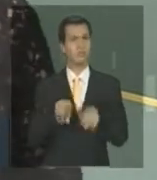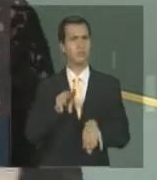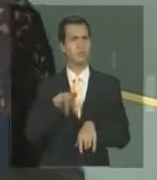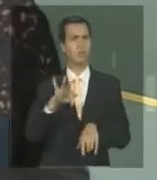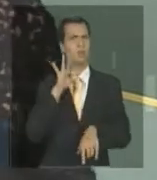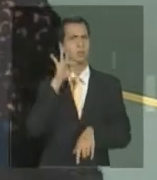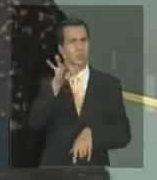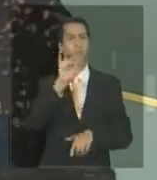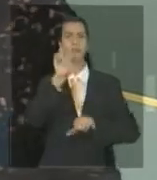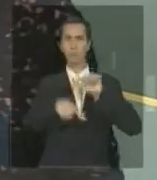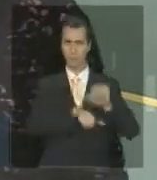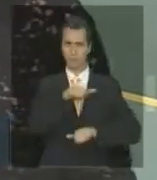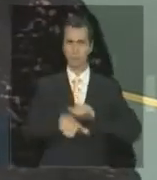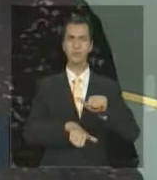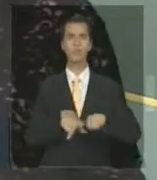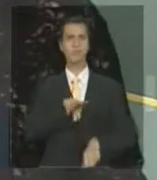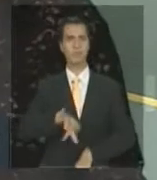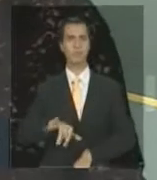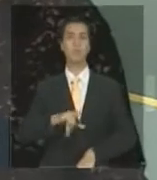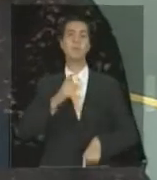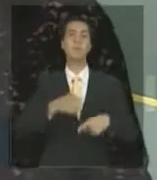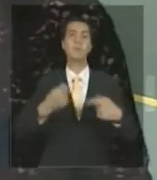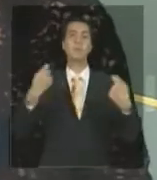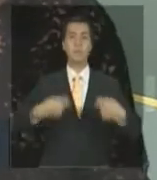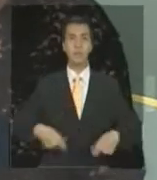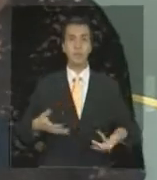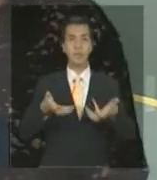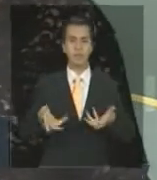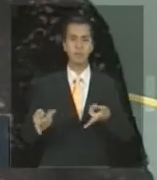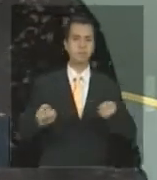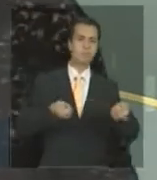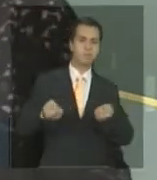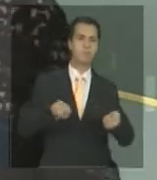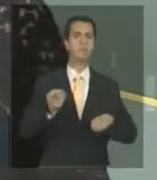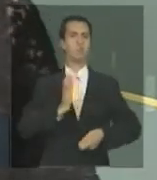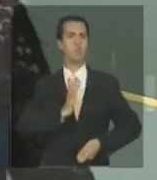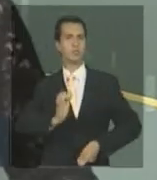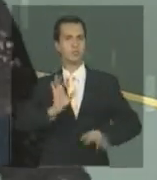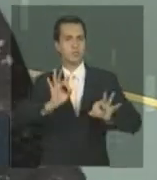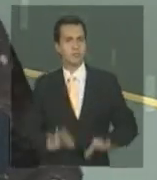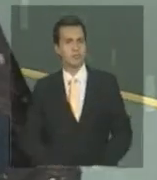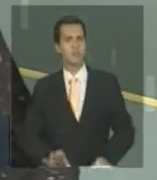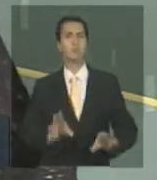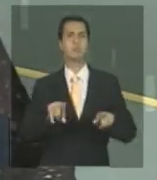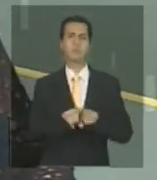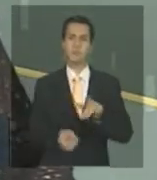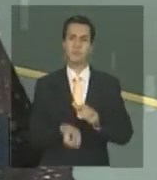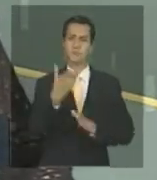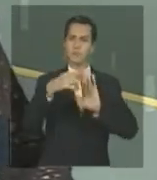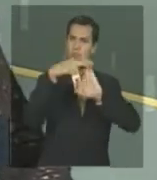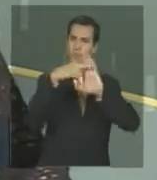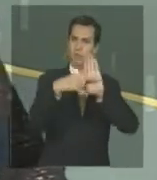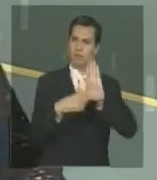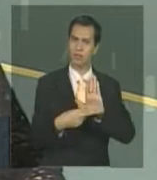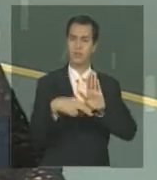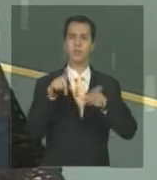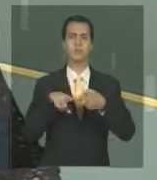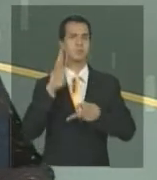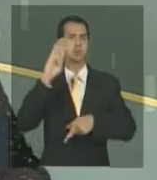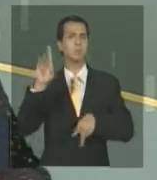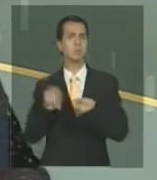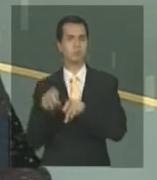alterar esse quadro, com coordenação, com regra e, sobretudo, com obras, programas